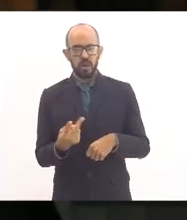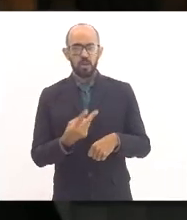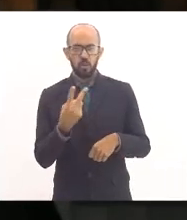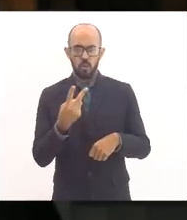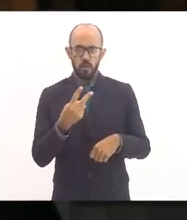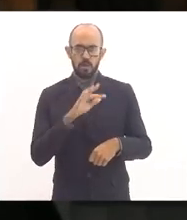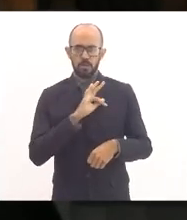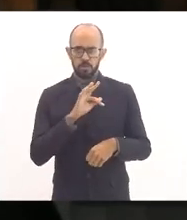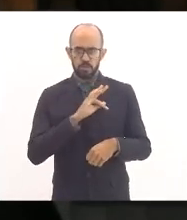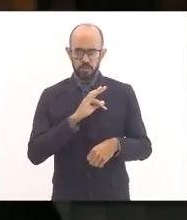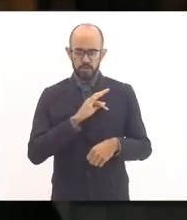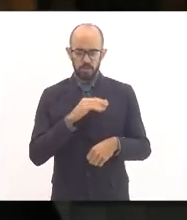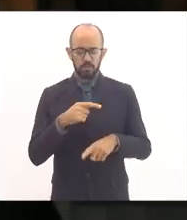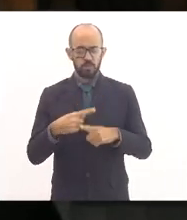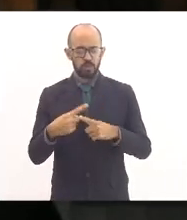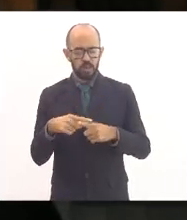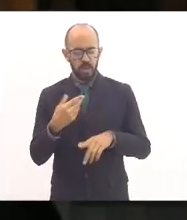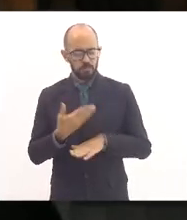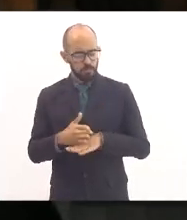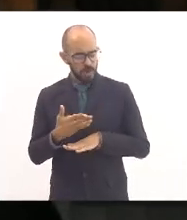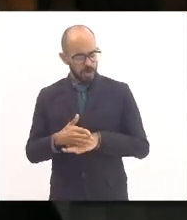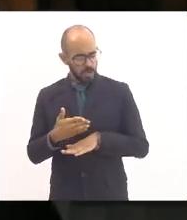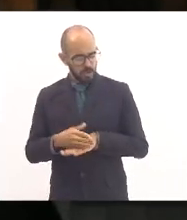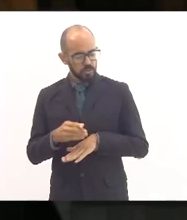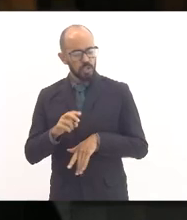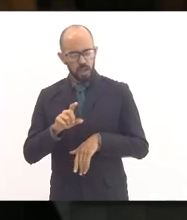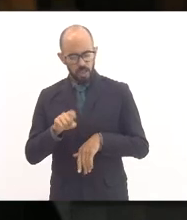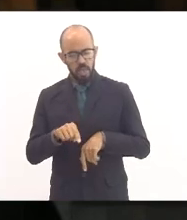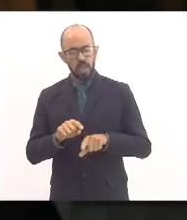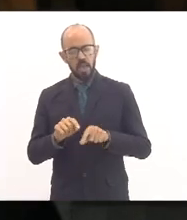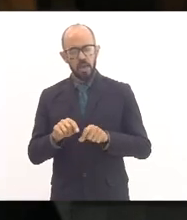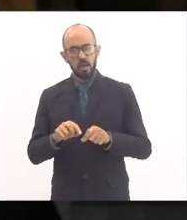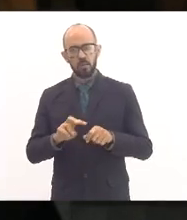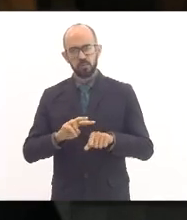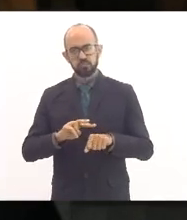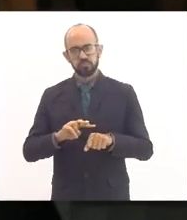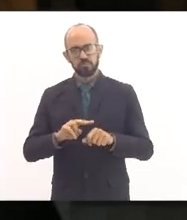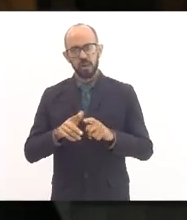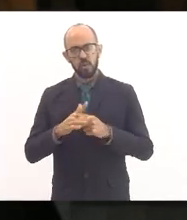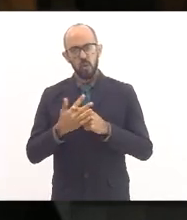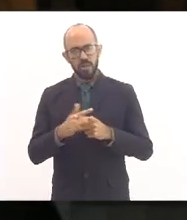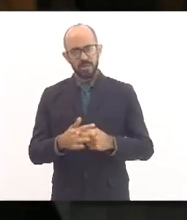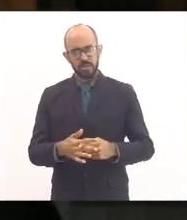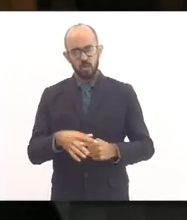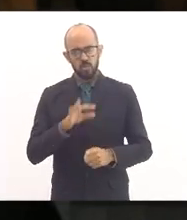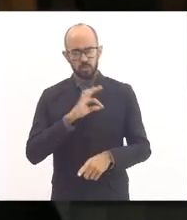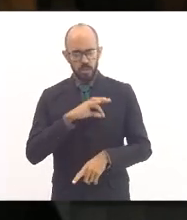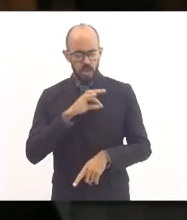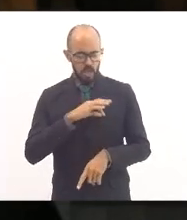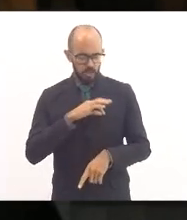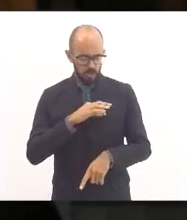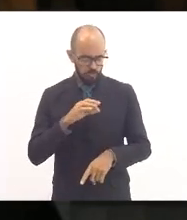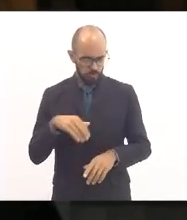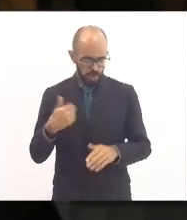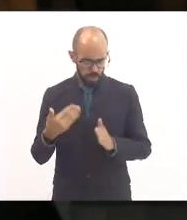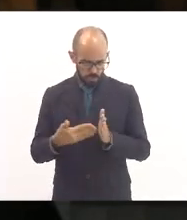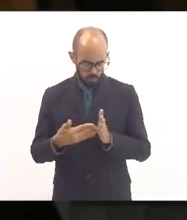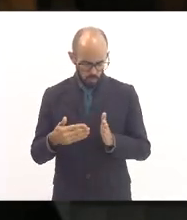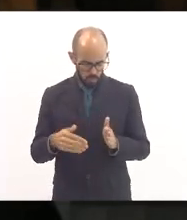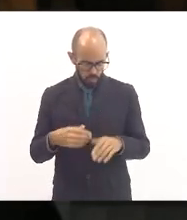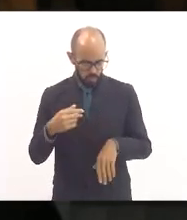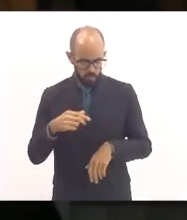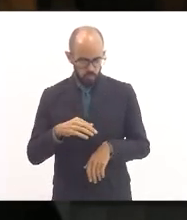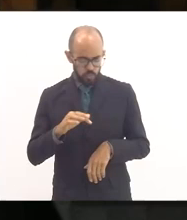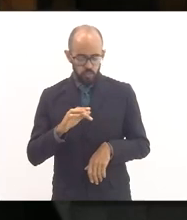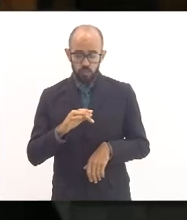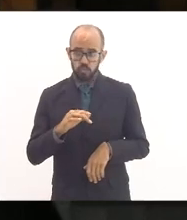prática consistir em um substancial aumento salarial uma correção salarial para todos os